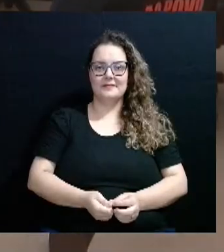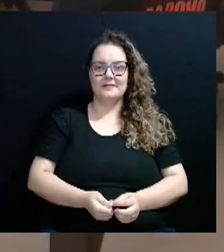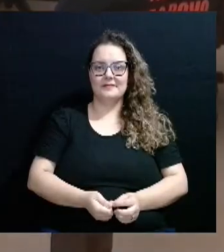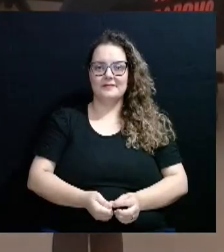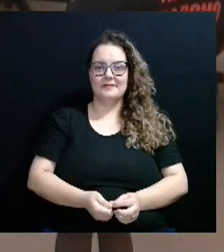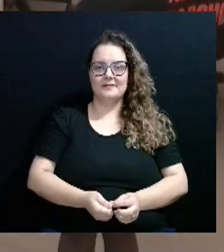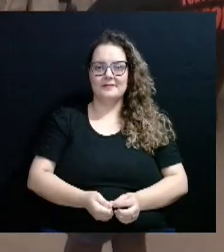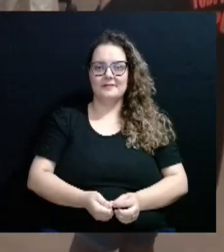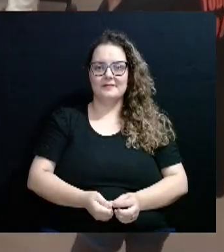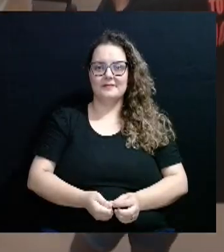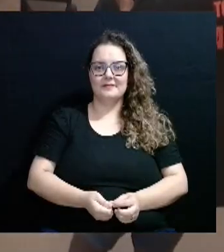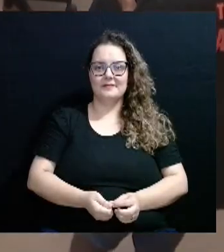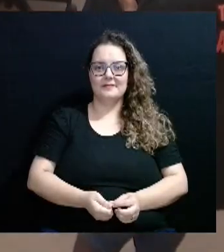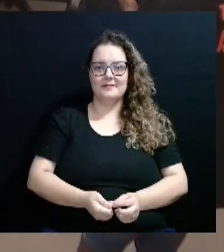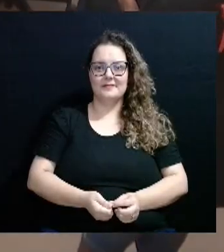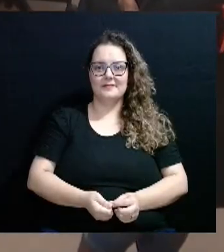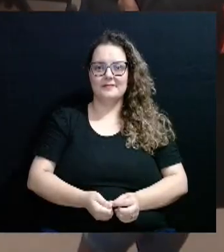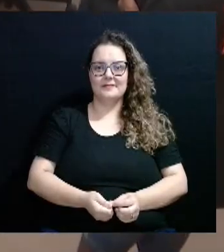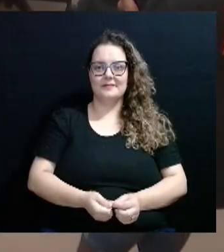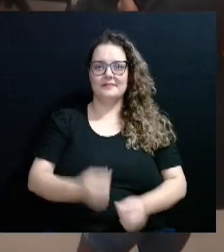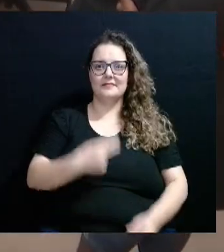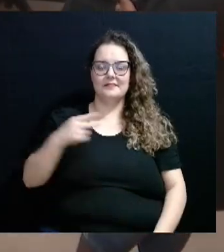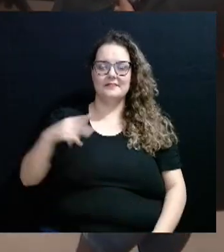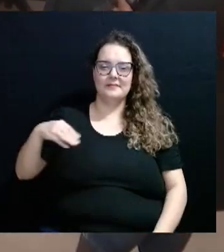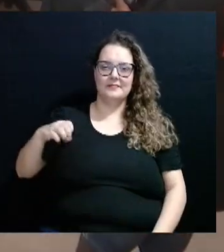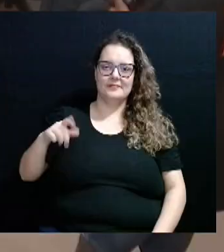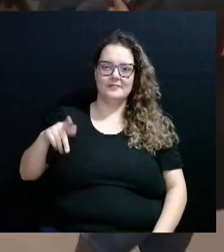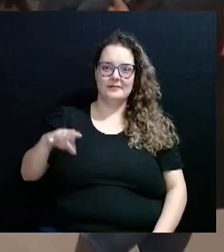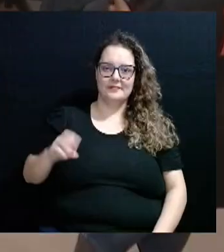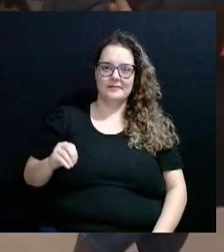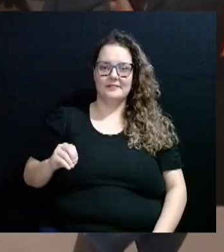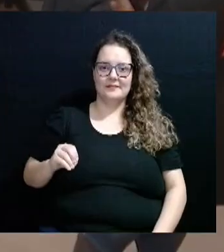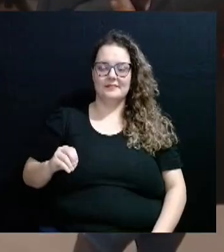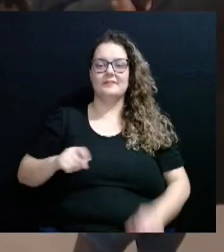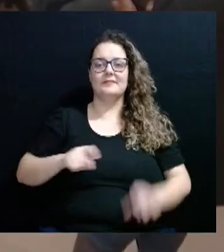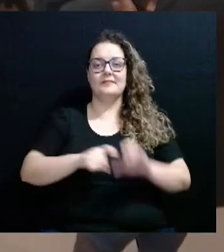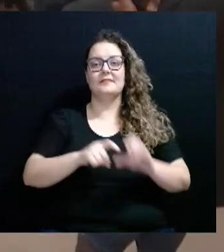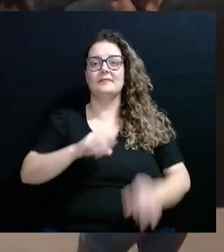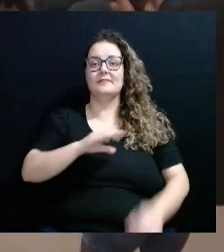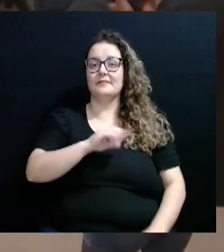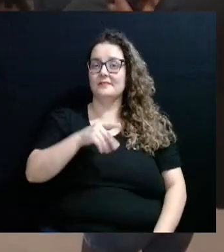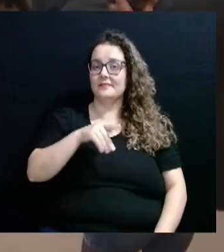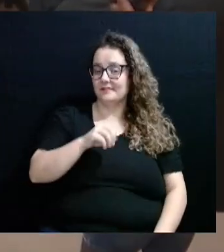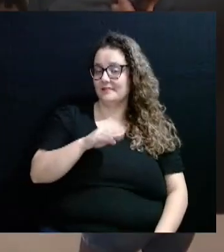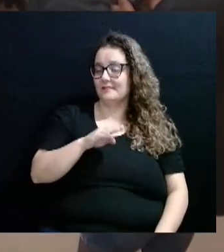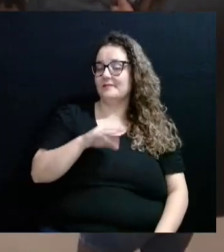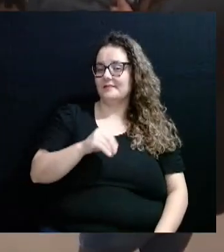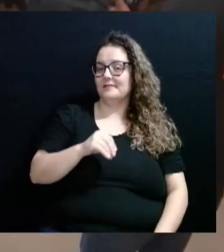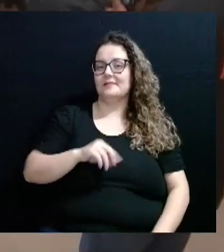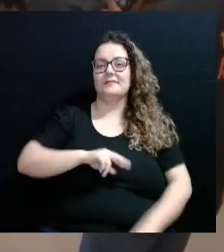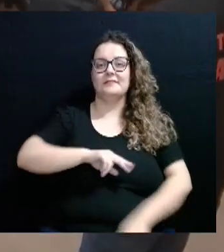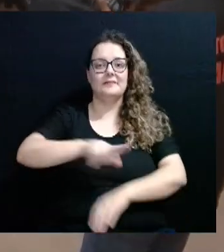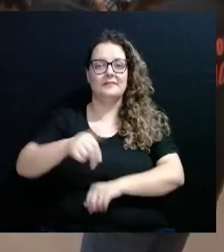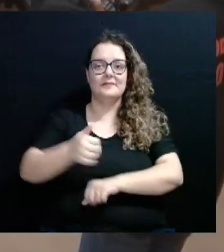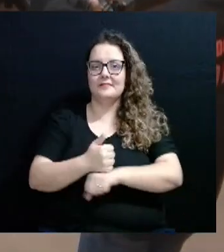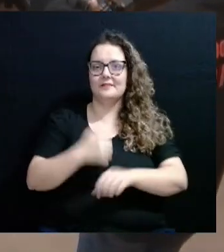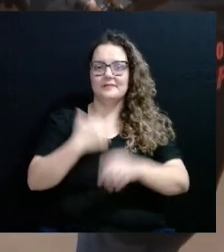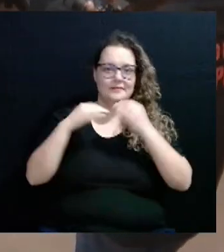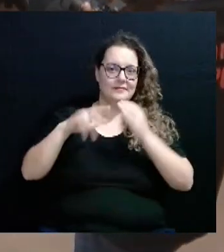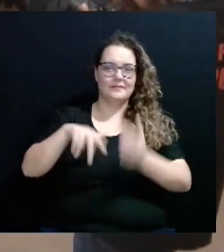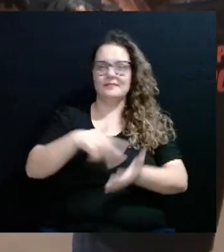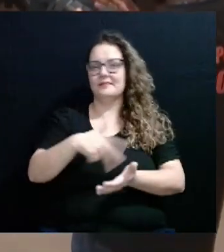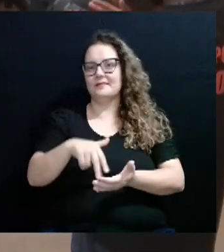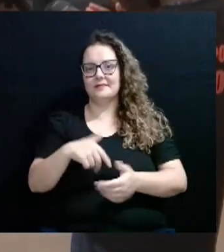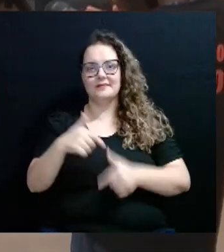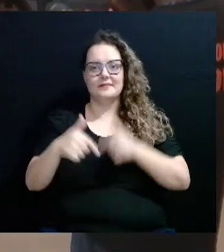Eu sou o Malcom GDN, sou artista independente, sou lá do Campo Belo, né? Sou multiartista, eu canto, danço, trabalho com